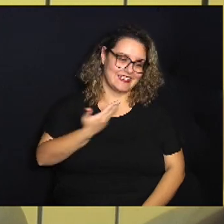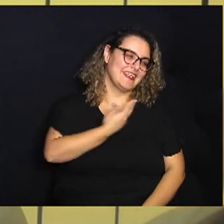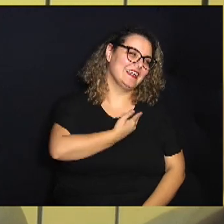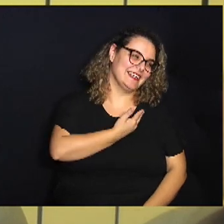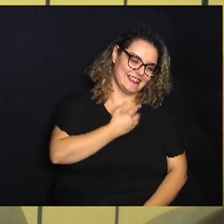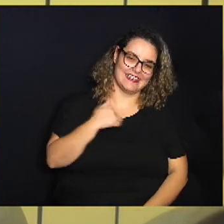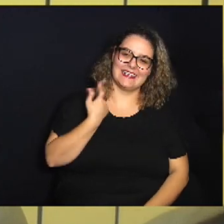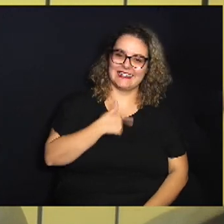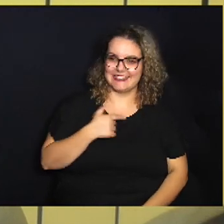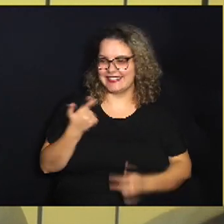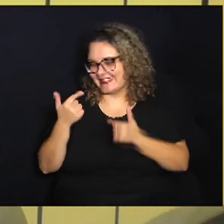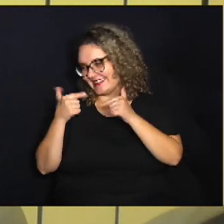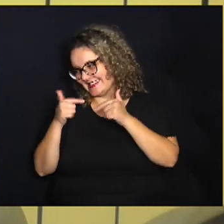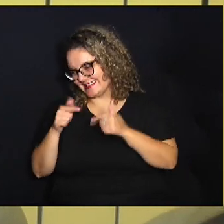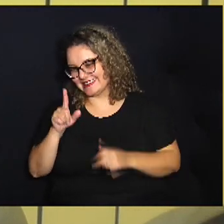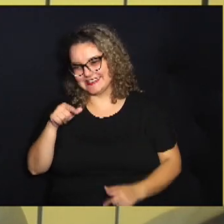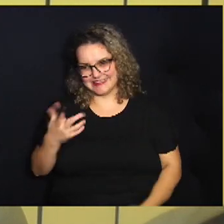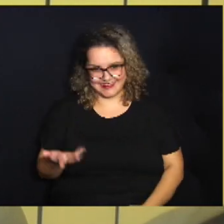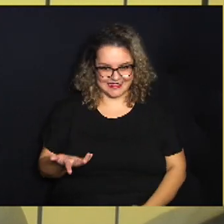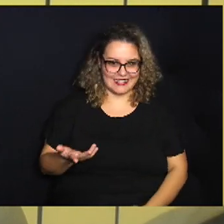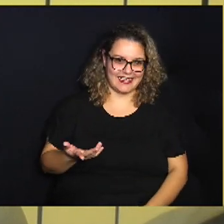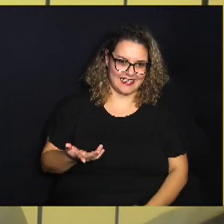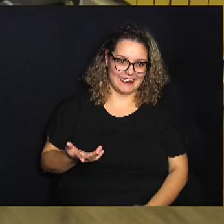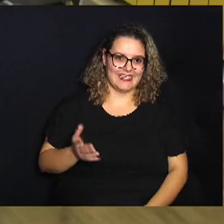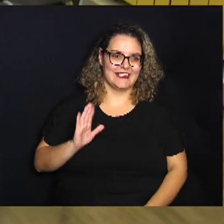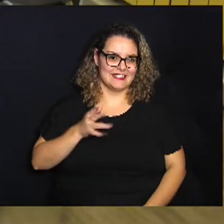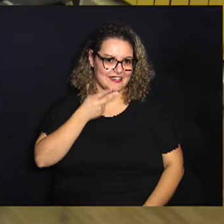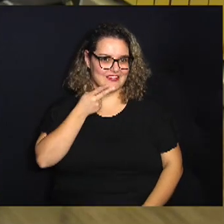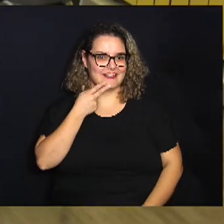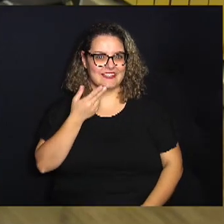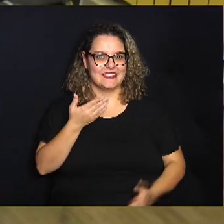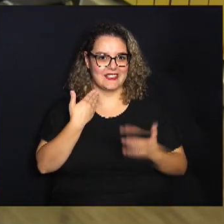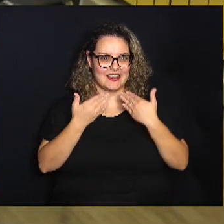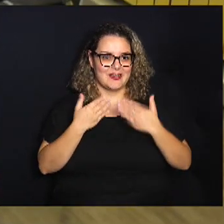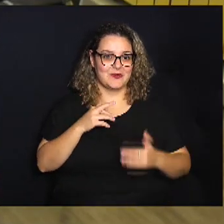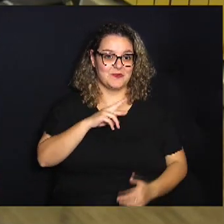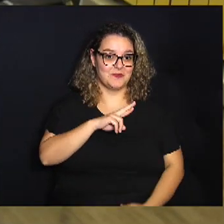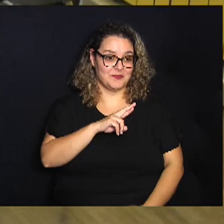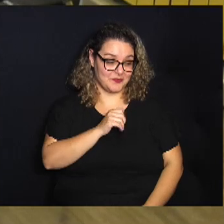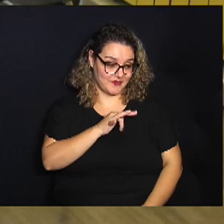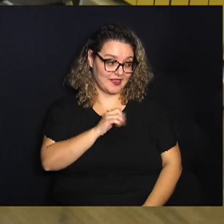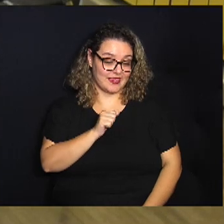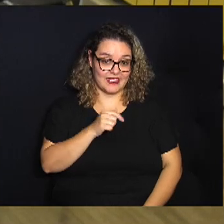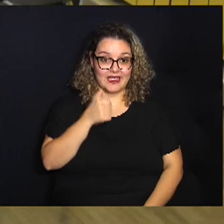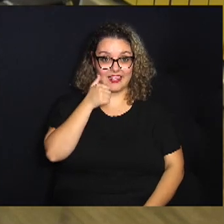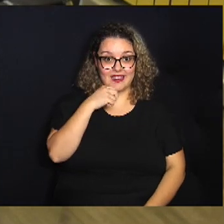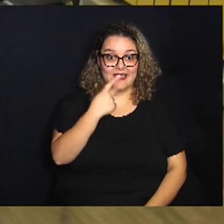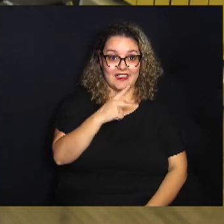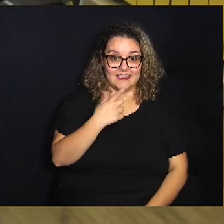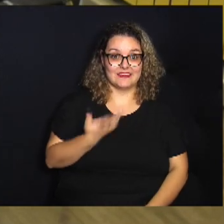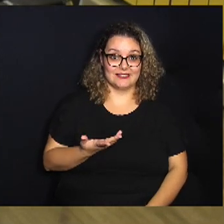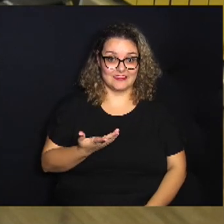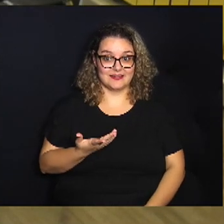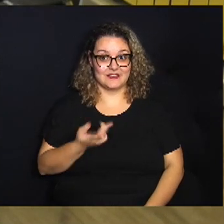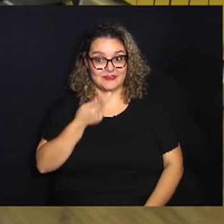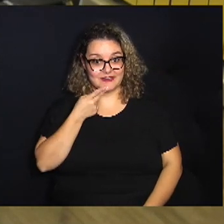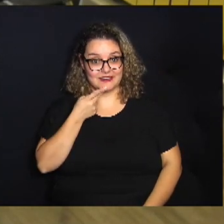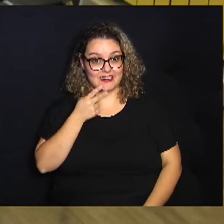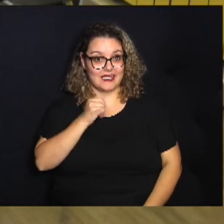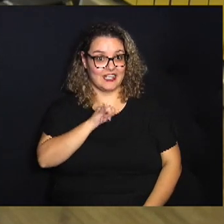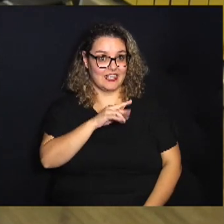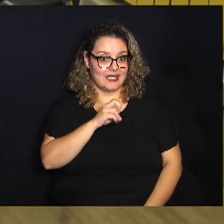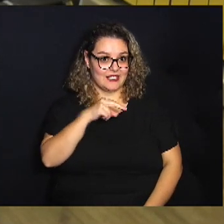então. Exatamente. Não, e ela falou, a gente tava conversando ali nos bastidores, Rafa, que ela citou que comentou a prova de Ironman.